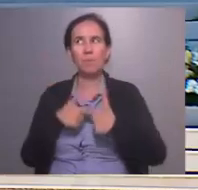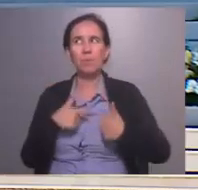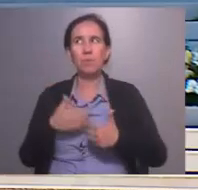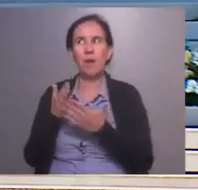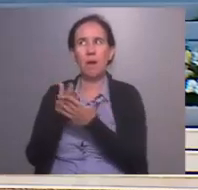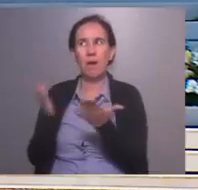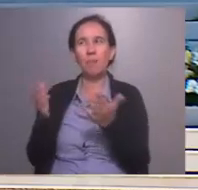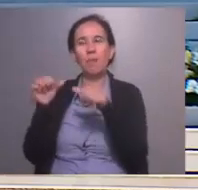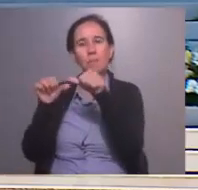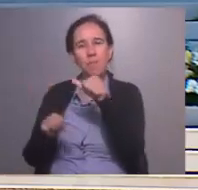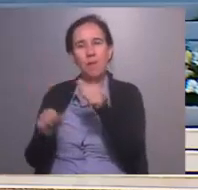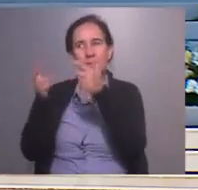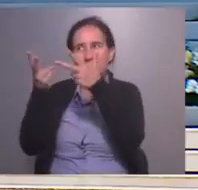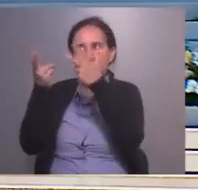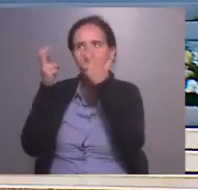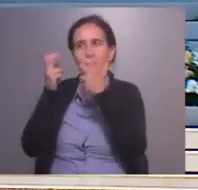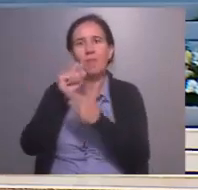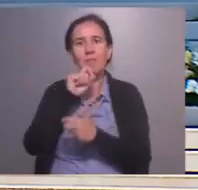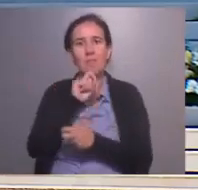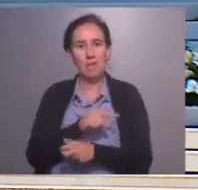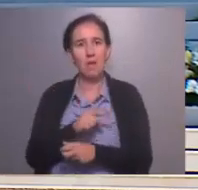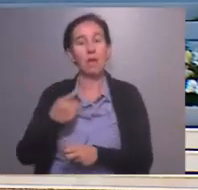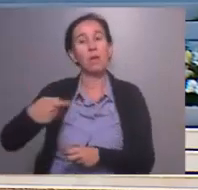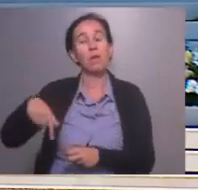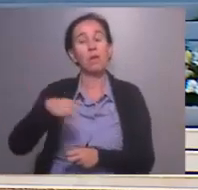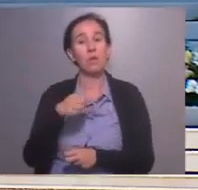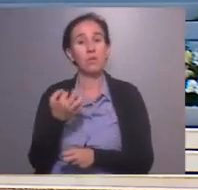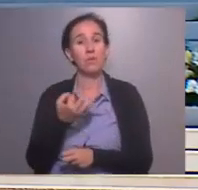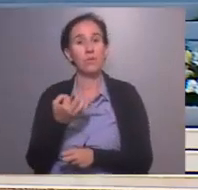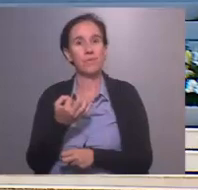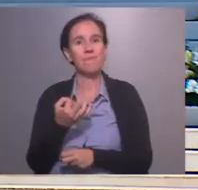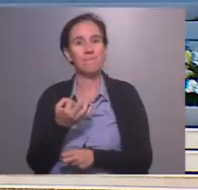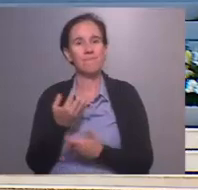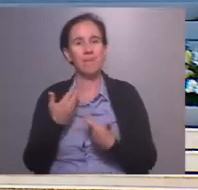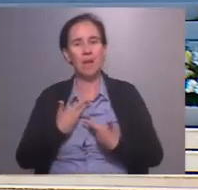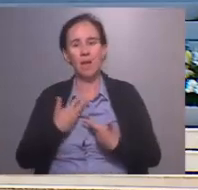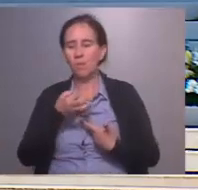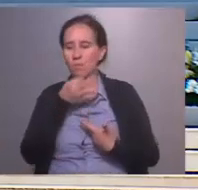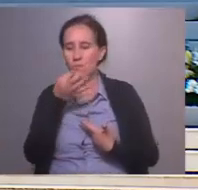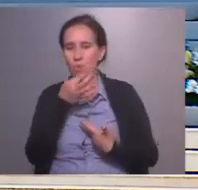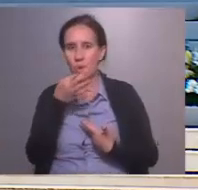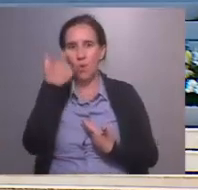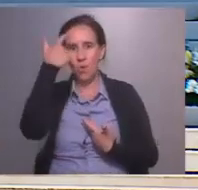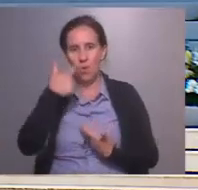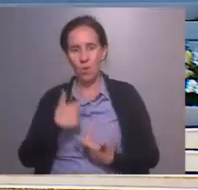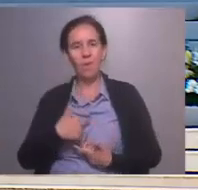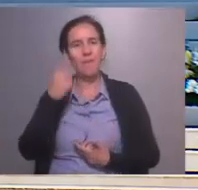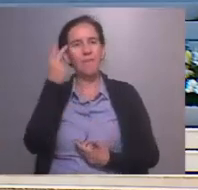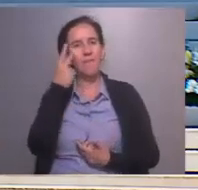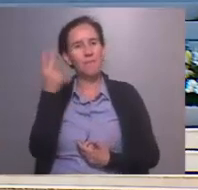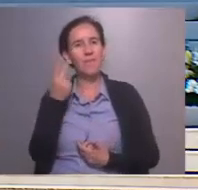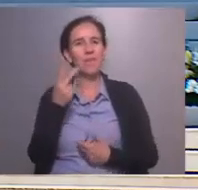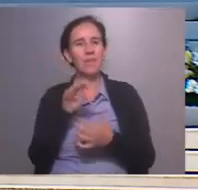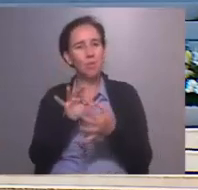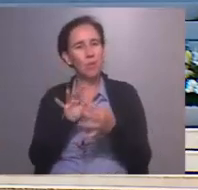para escutarmos a sua palavra, termos nos nossos lábios palavras de vida e